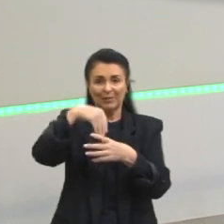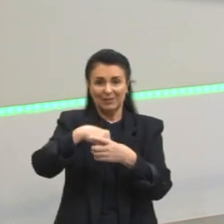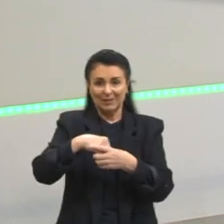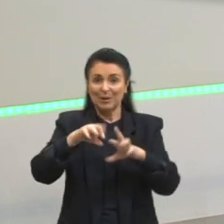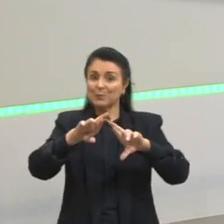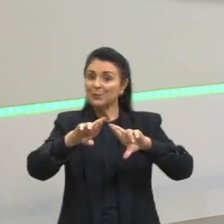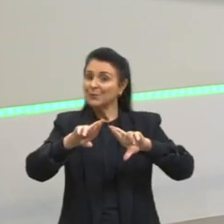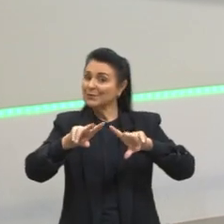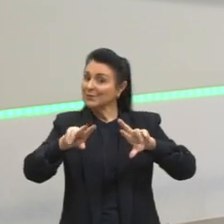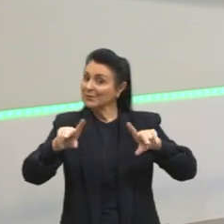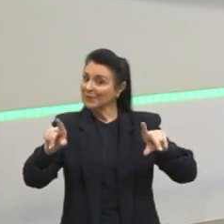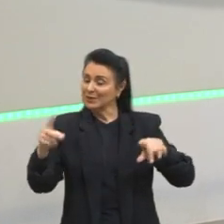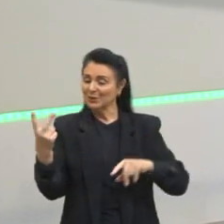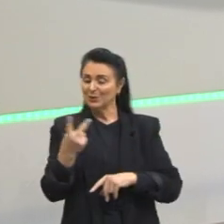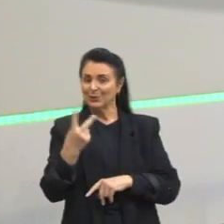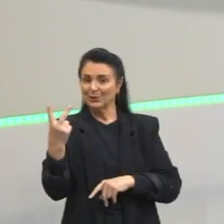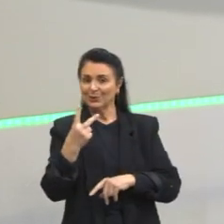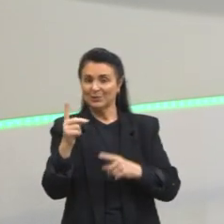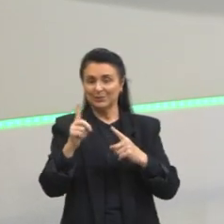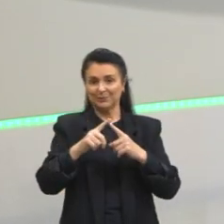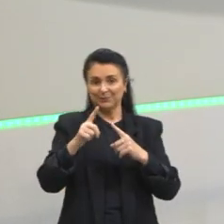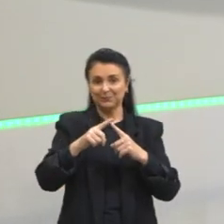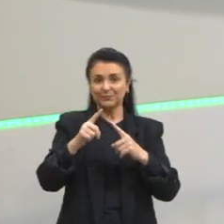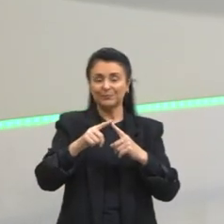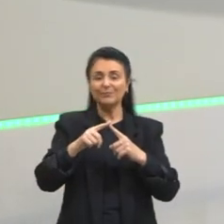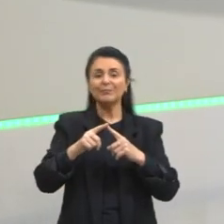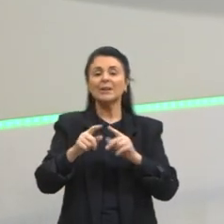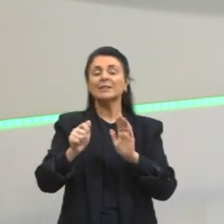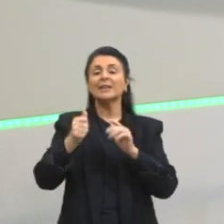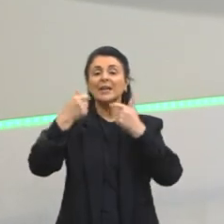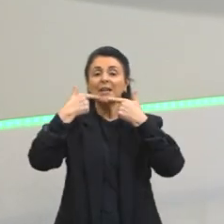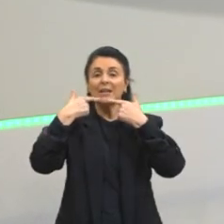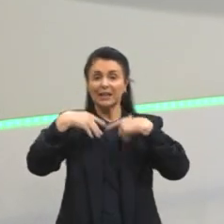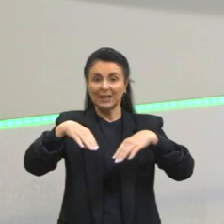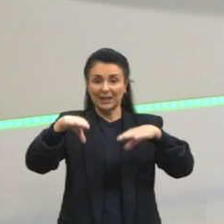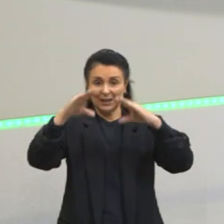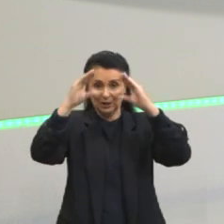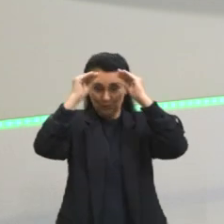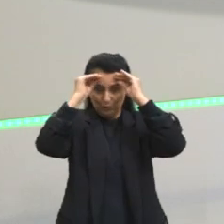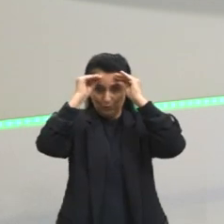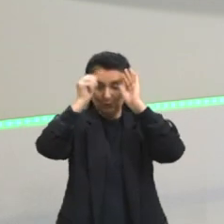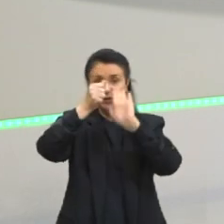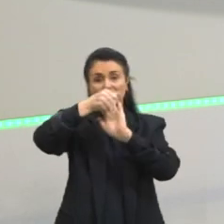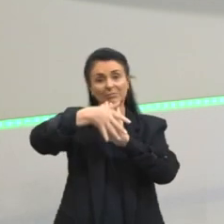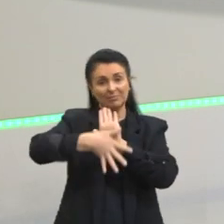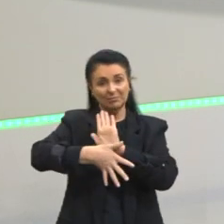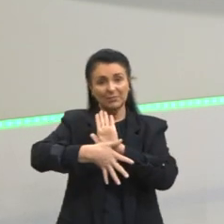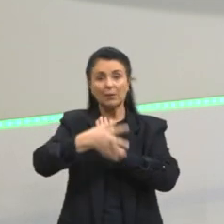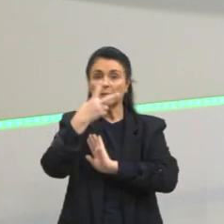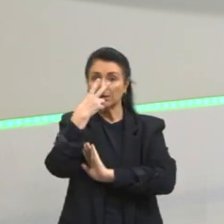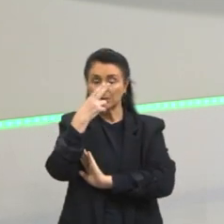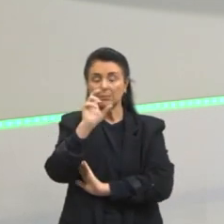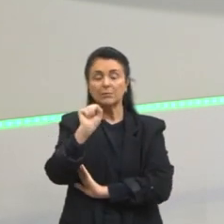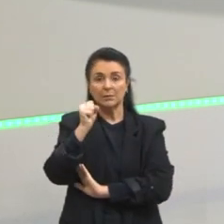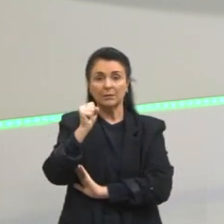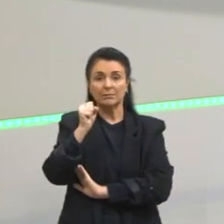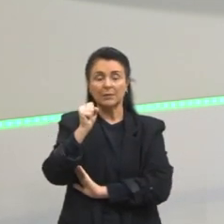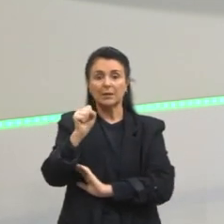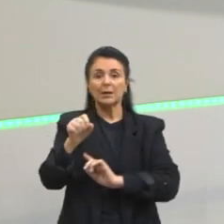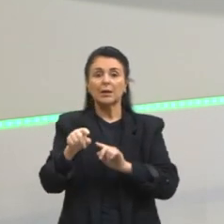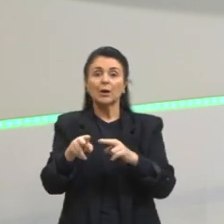esses dois né tipos de figuras de linguagem são parecidos são parecidos